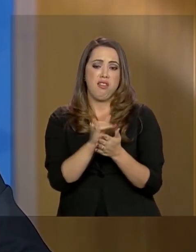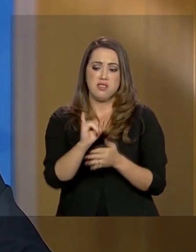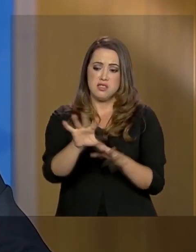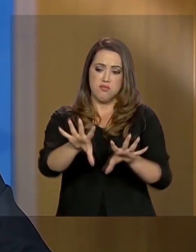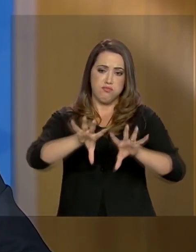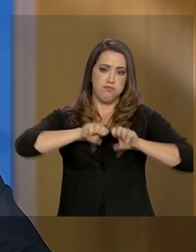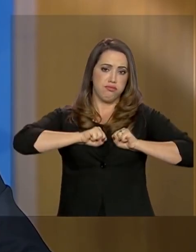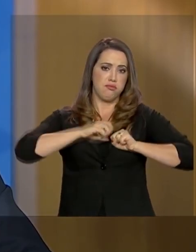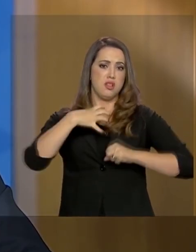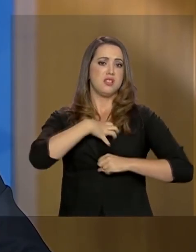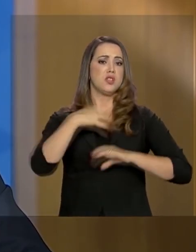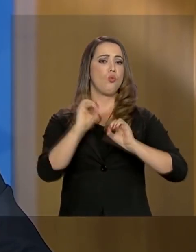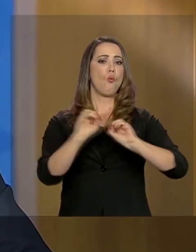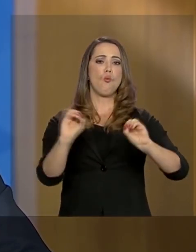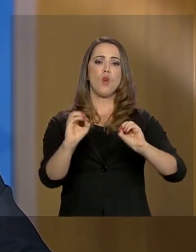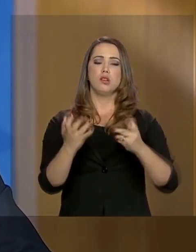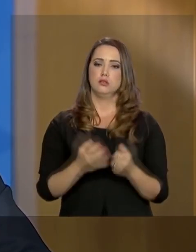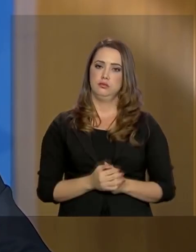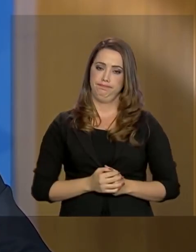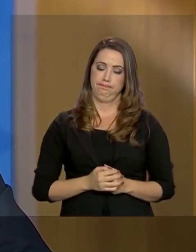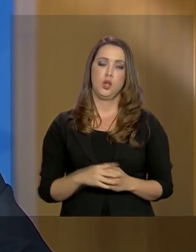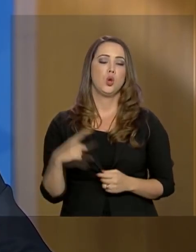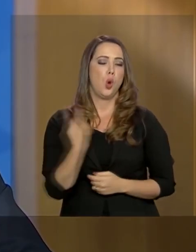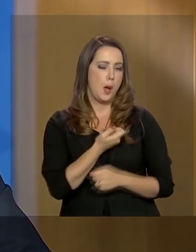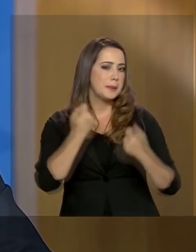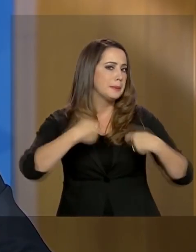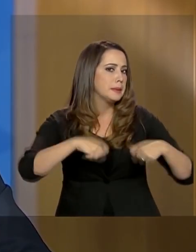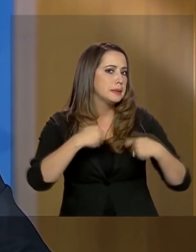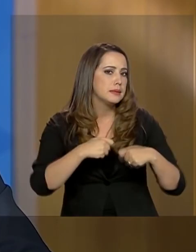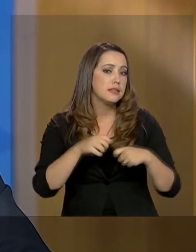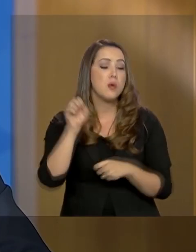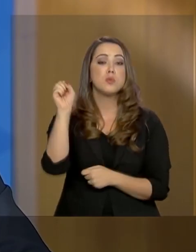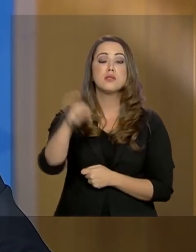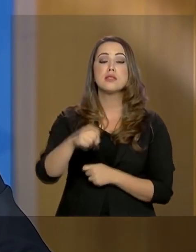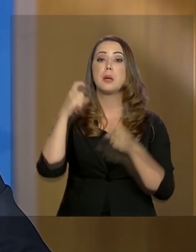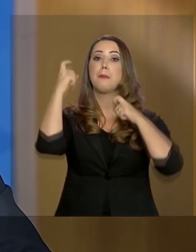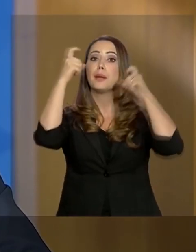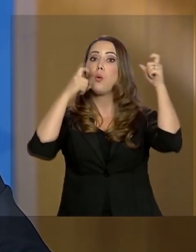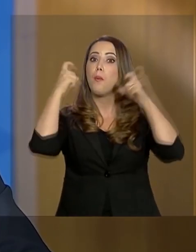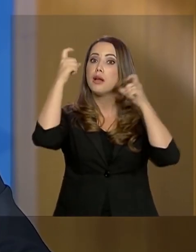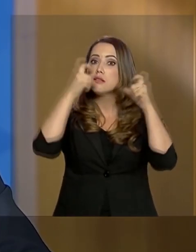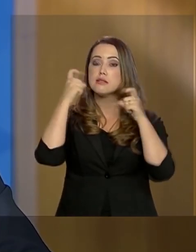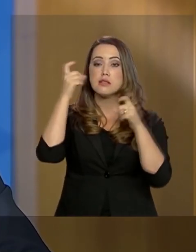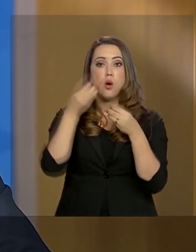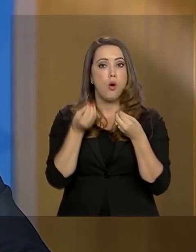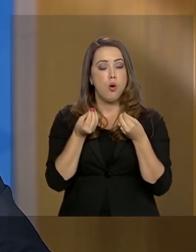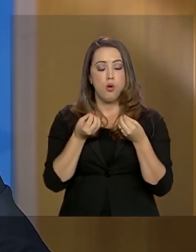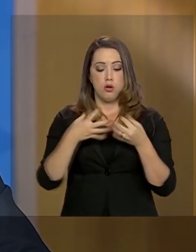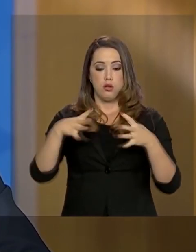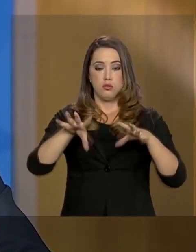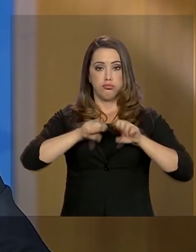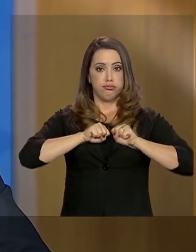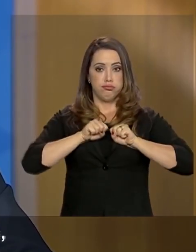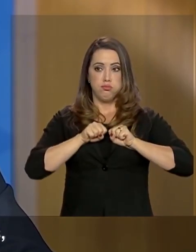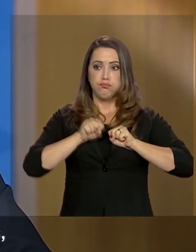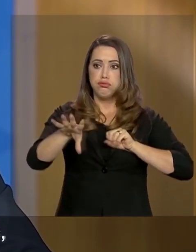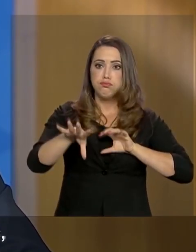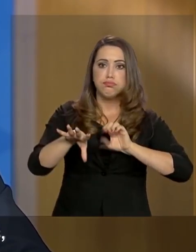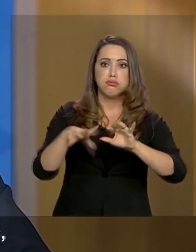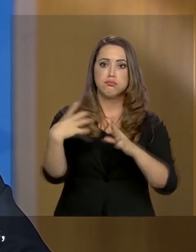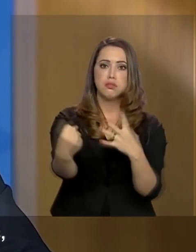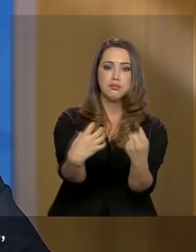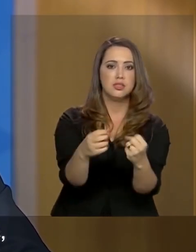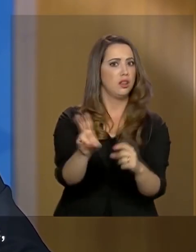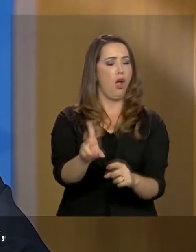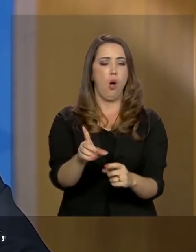que precisa ser feito uma CPI urgentemente em cima de prefeitos e governadores. Isso é fato. Se o Congresso estivesse fazendo